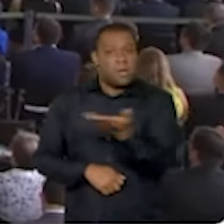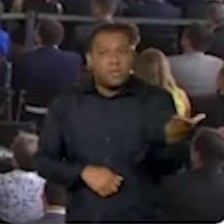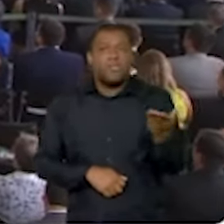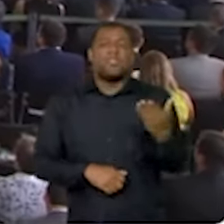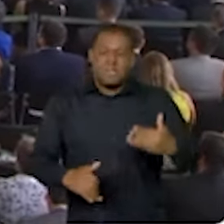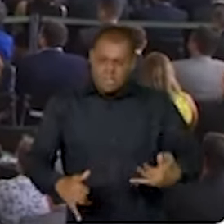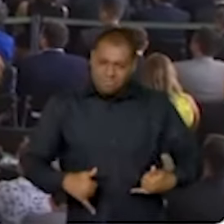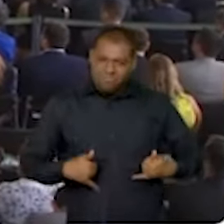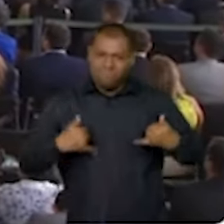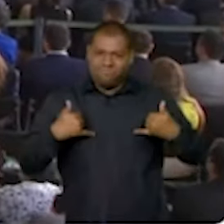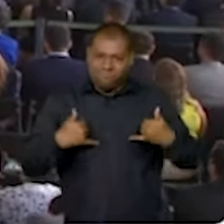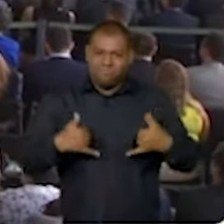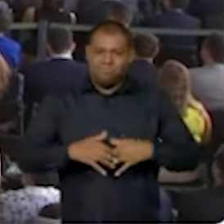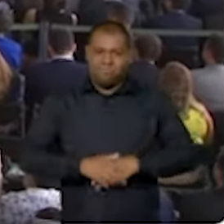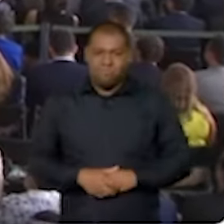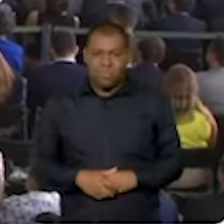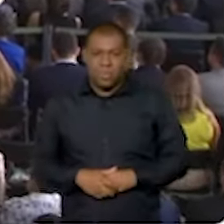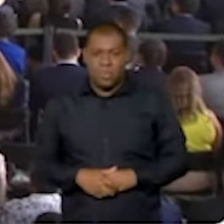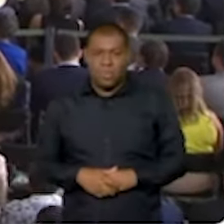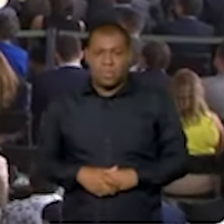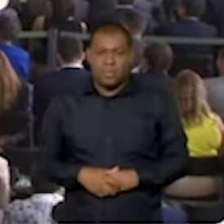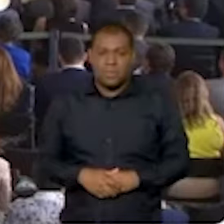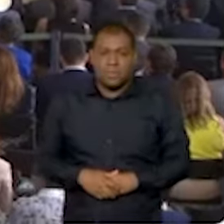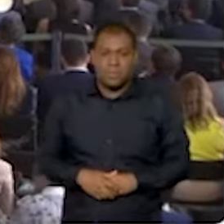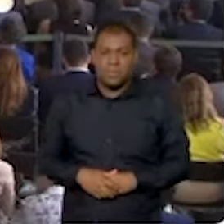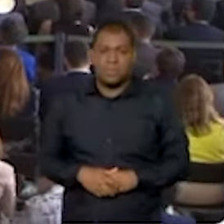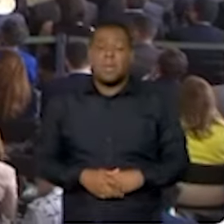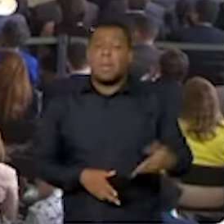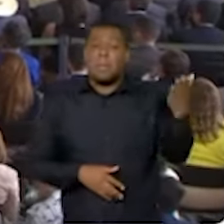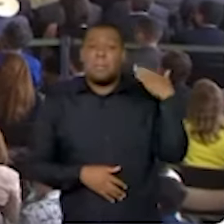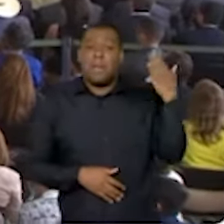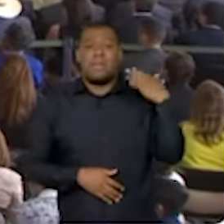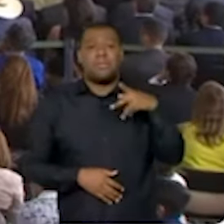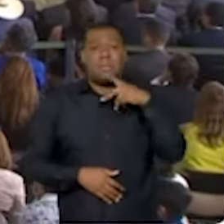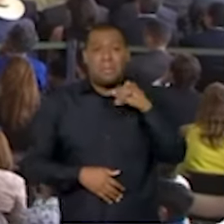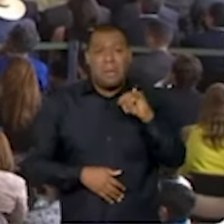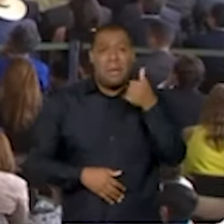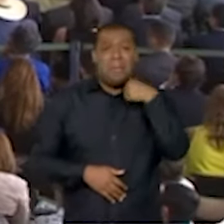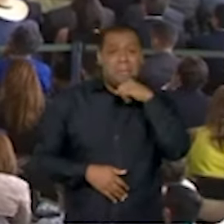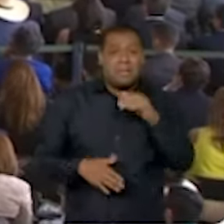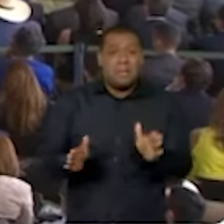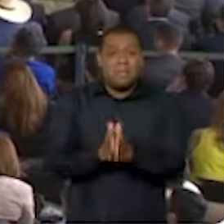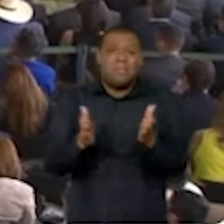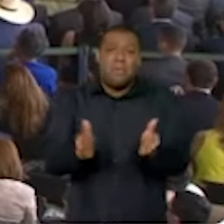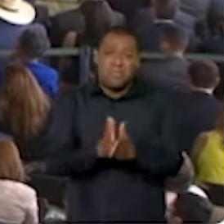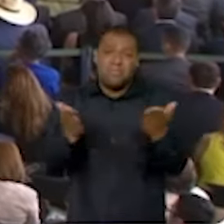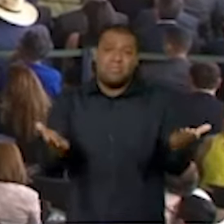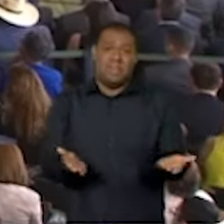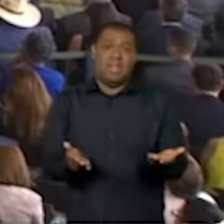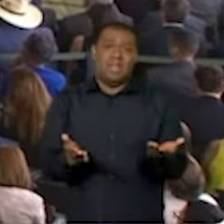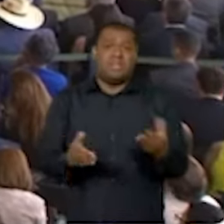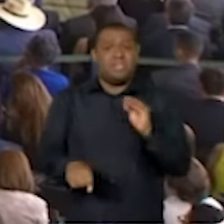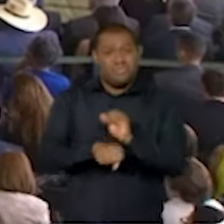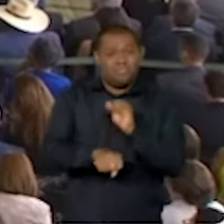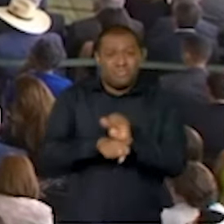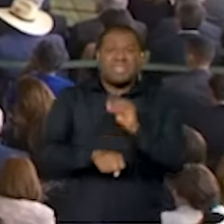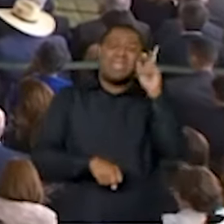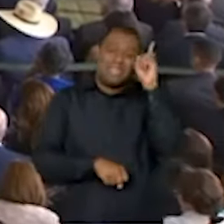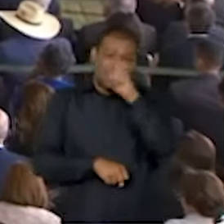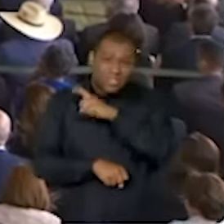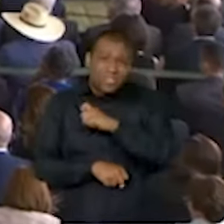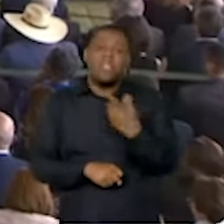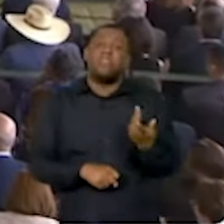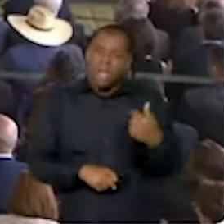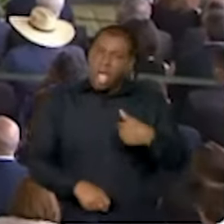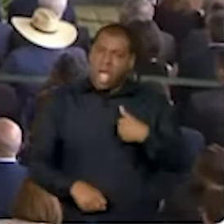vezes aquilo que vocês não conseguiram receber deles porque eles não tinham condições de dar a vocês. Então, talvez por